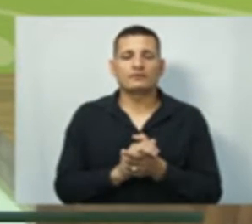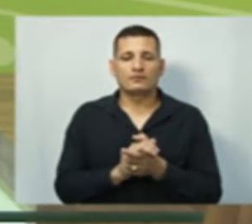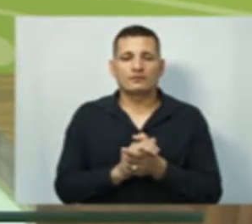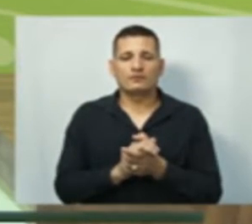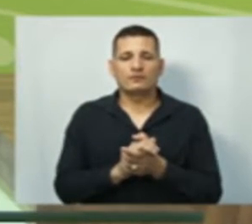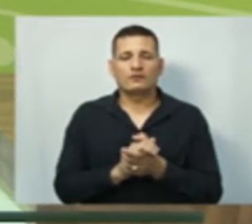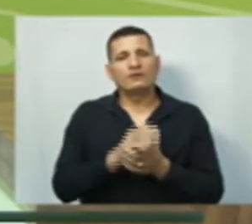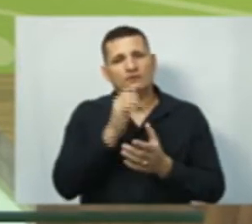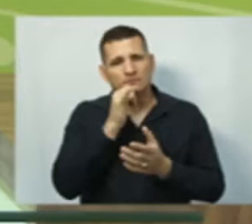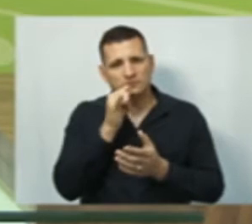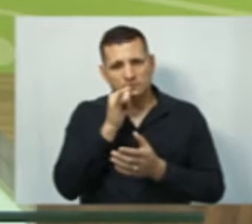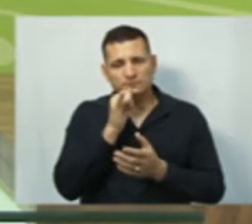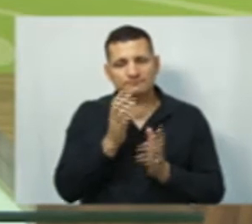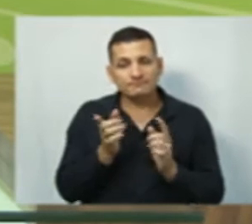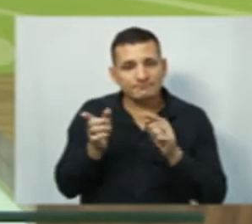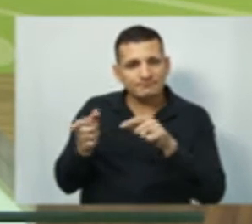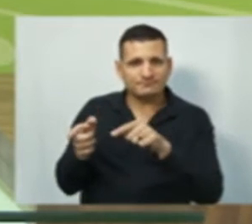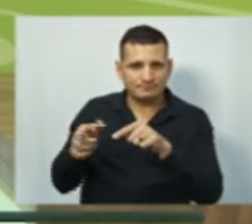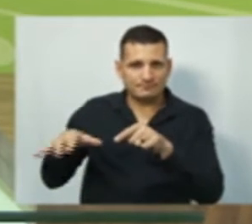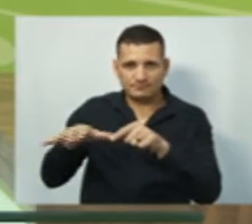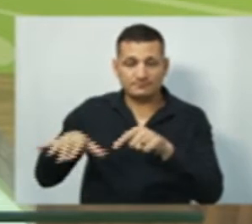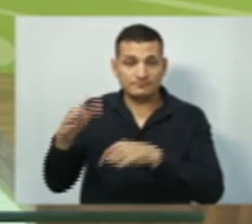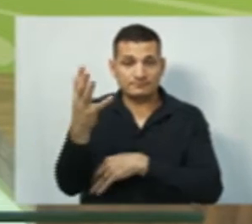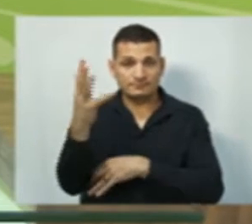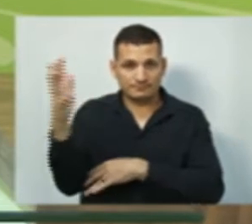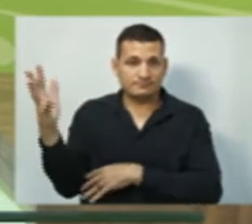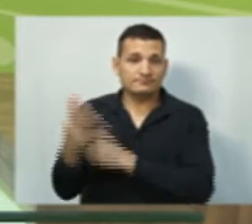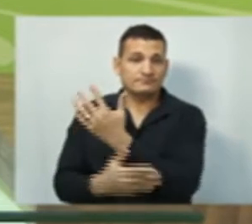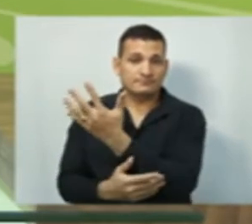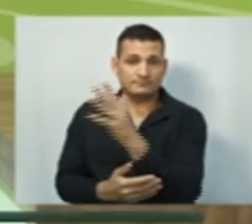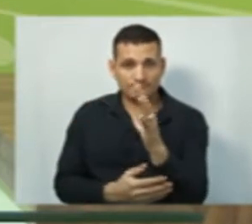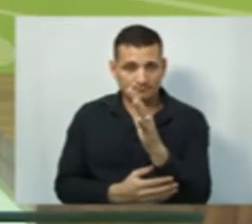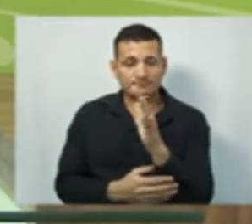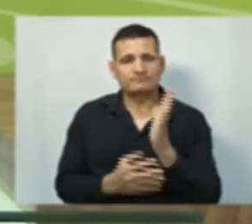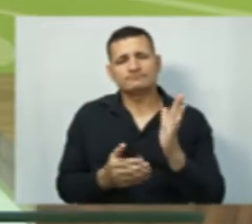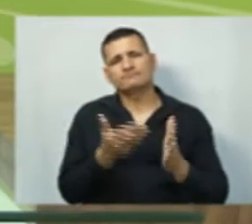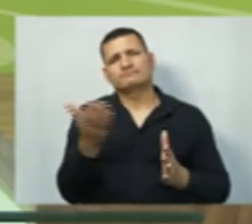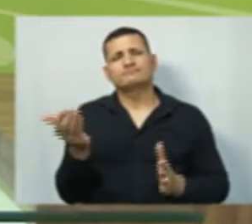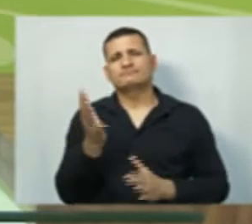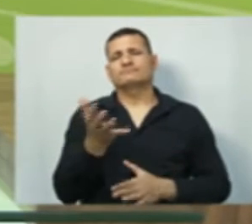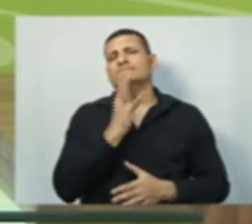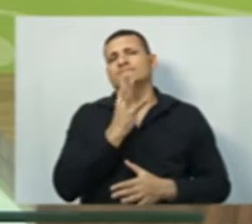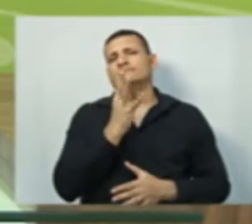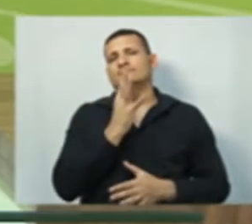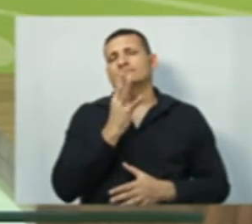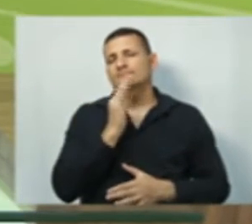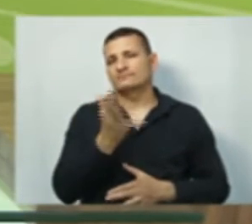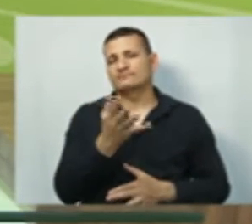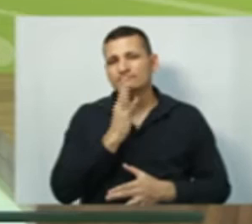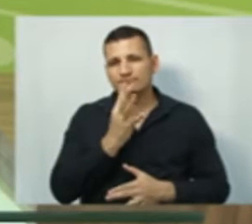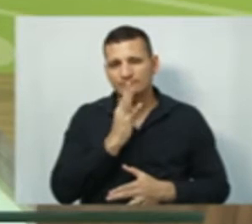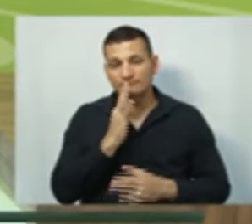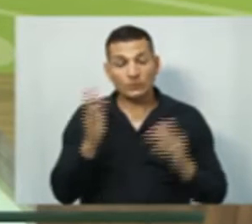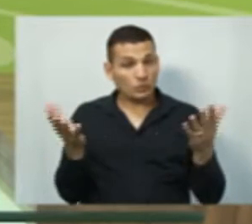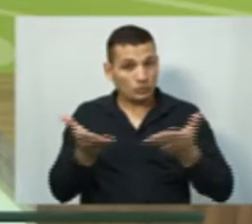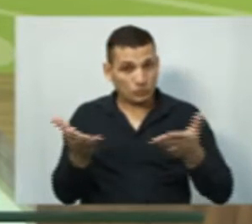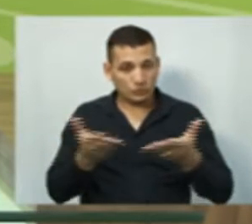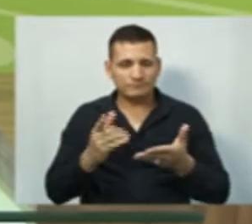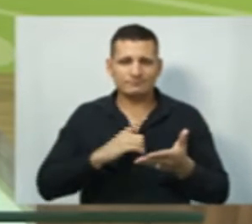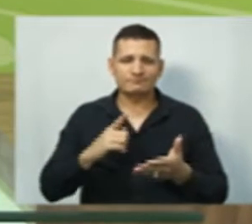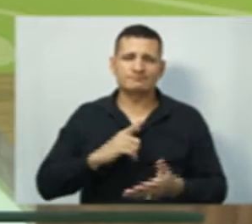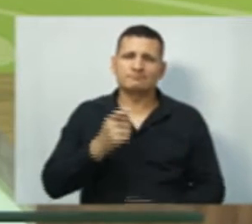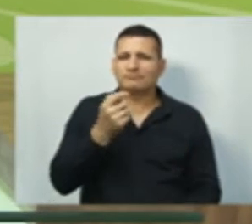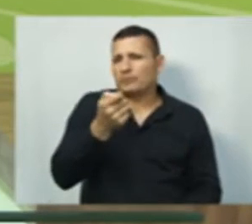questão ambiental, a gente já ouviu falar, eu creio que vocês já ouvem falar que nós já temos poucos